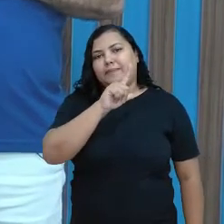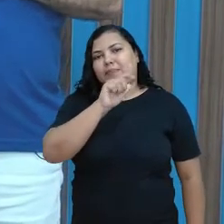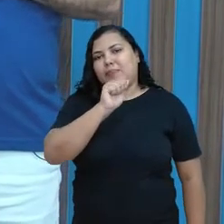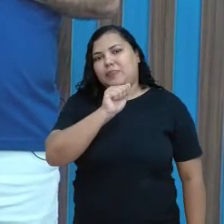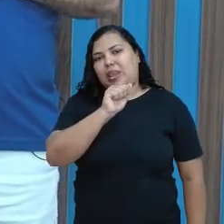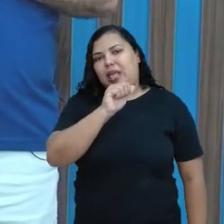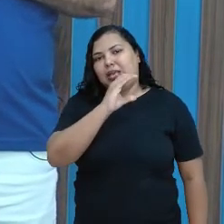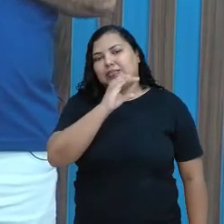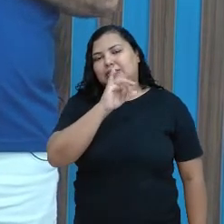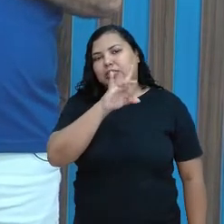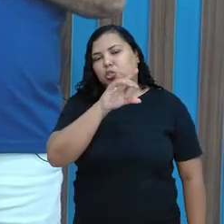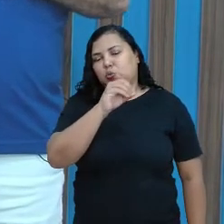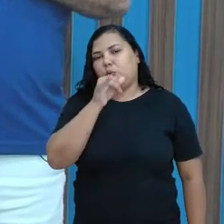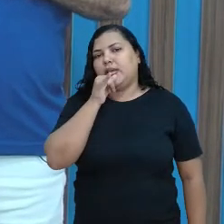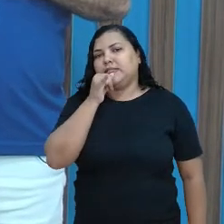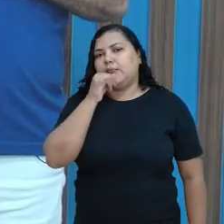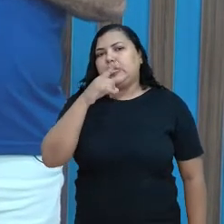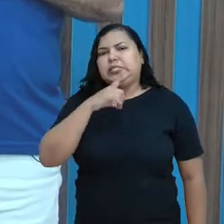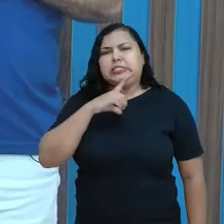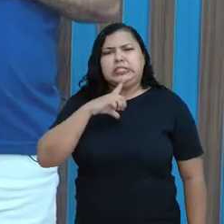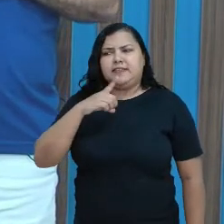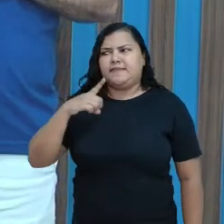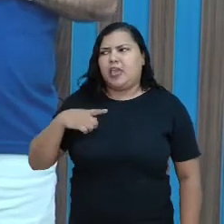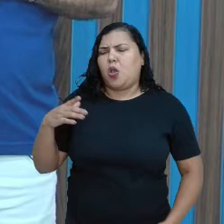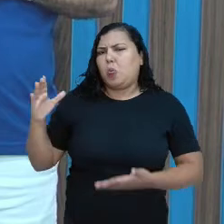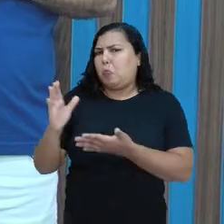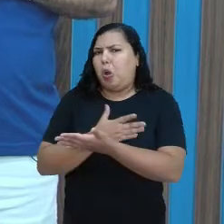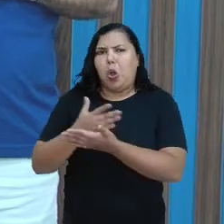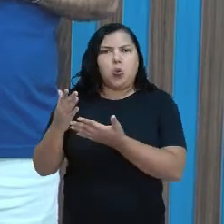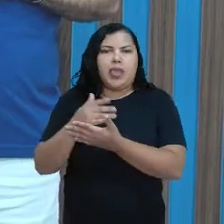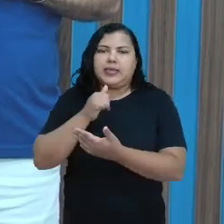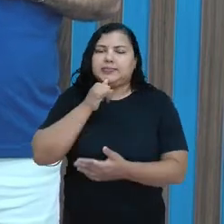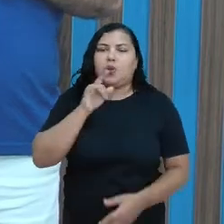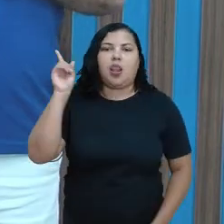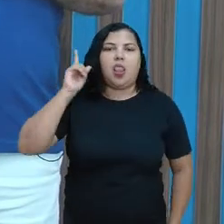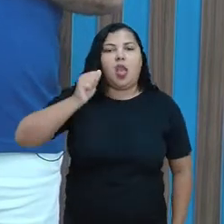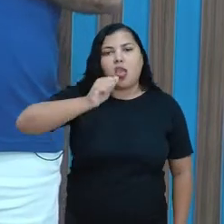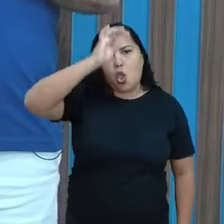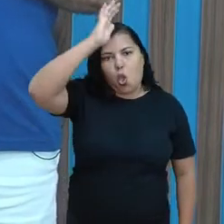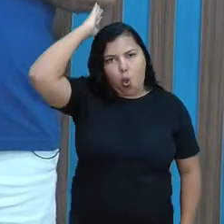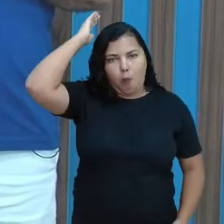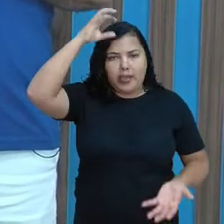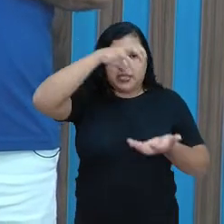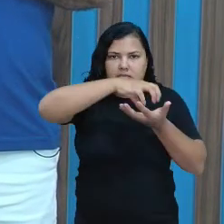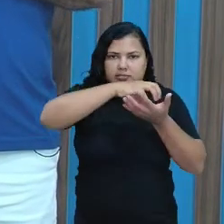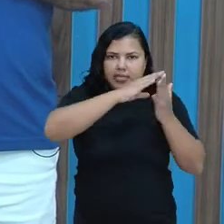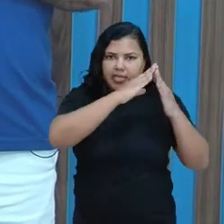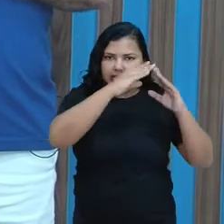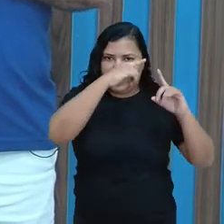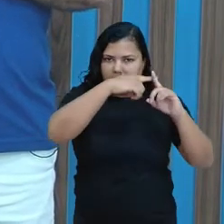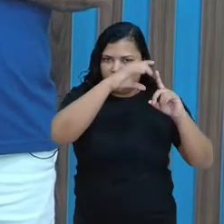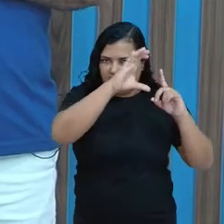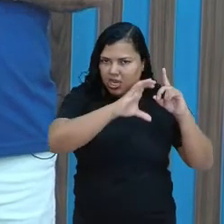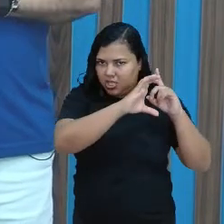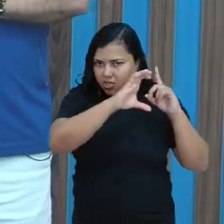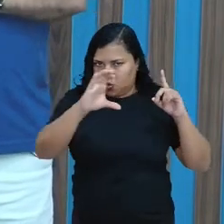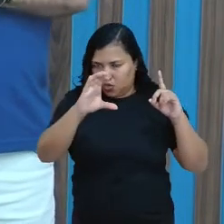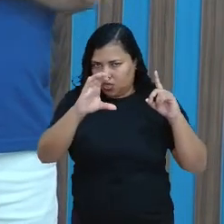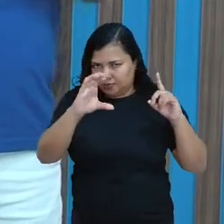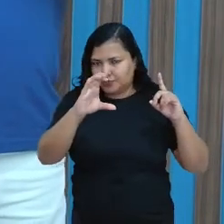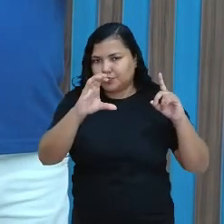qualquer bula papal, qualquer determinação de lá de Roma, né, que é a sede da Igreja Católica Apostólica